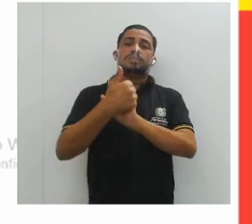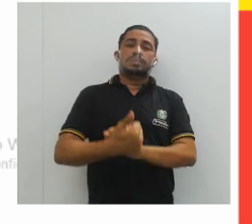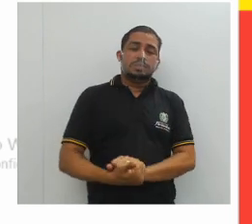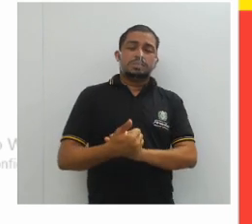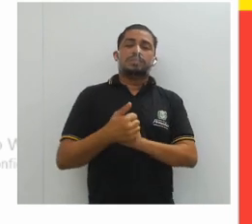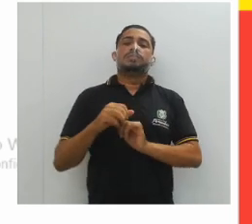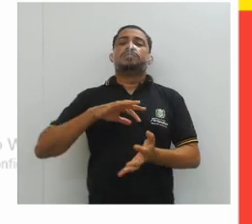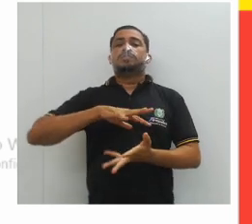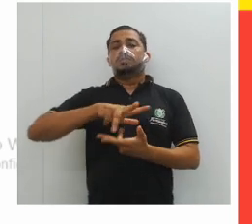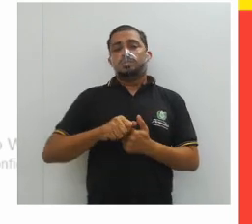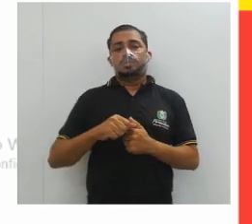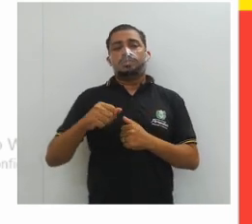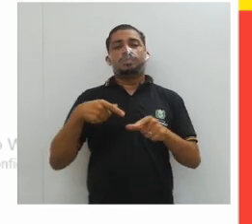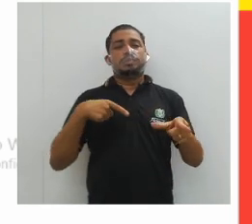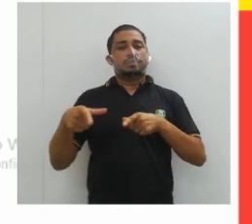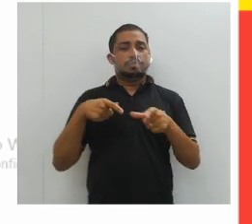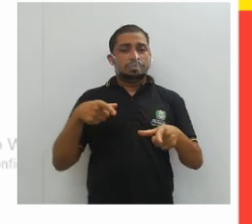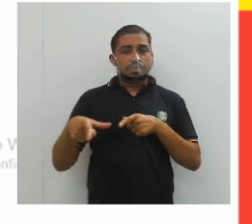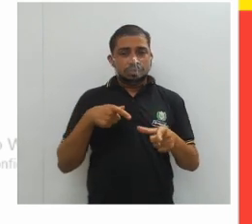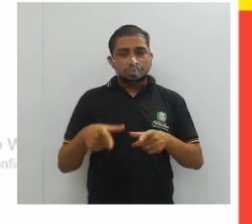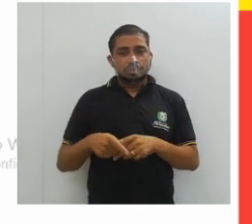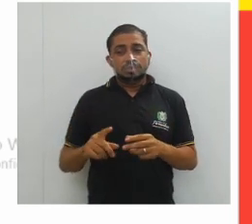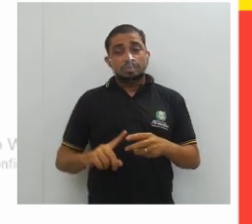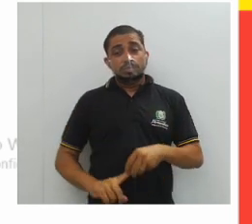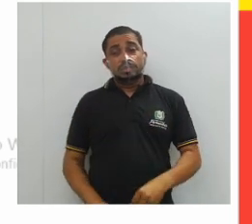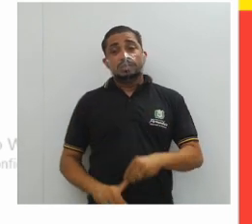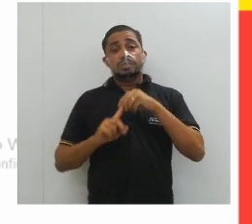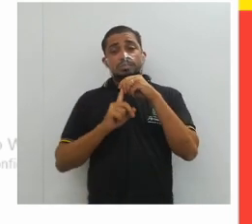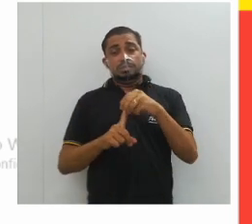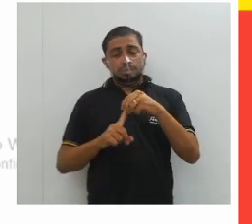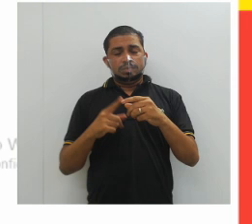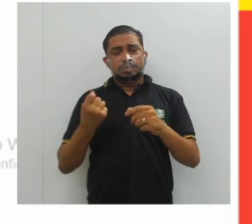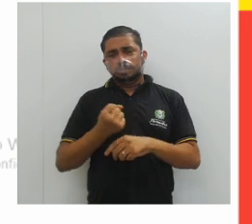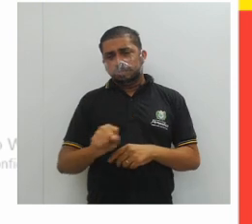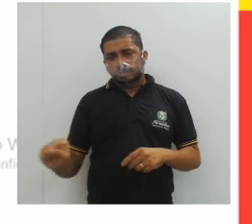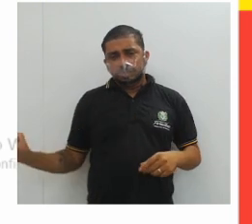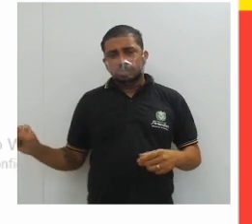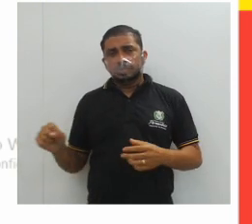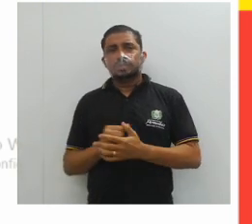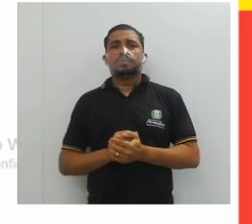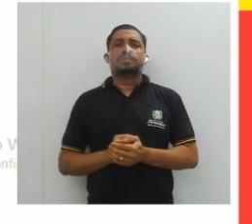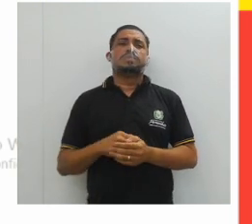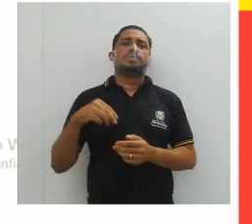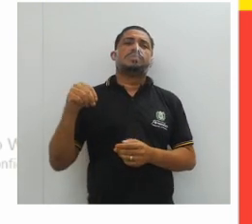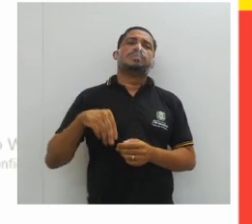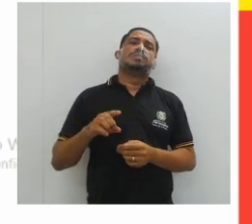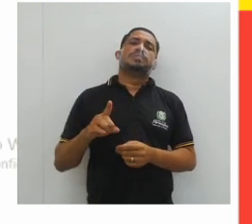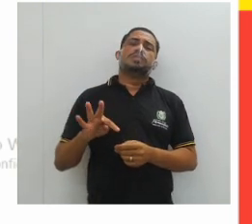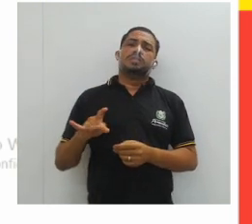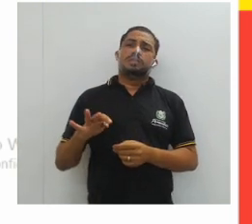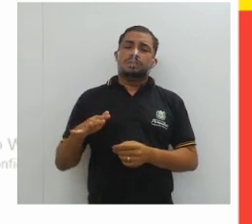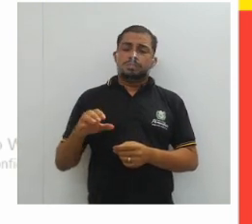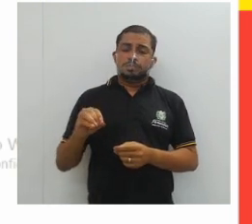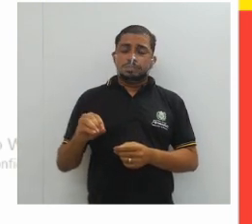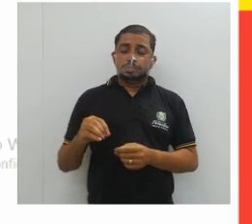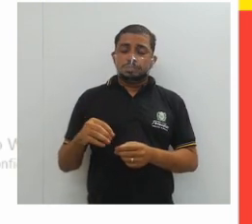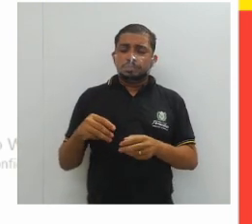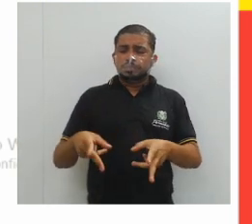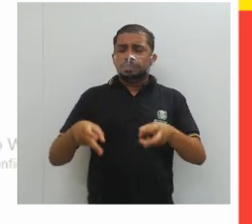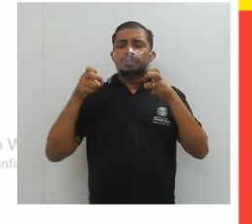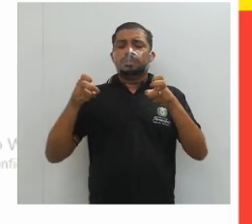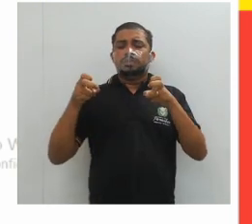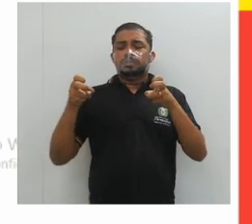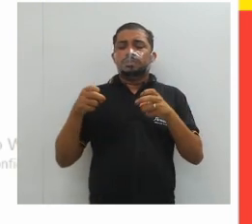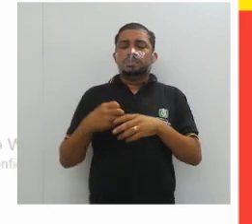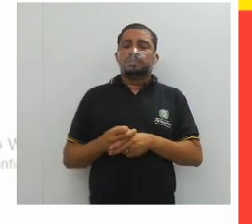do trabalho, aos trabalhadores. E a principal delas desse período é o ludismo, né, onde Frederic Lud percebeu que as